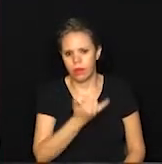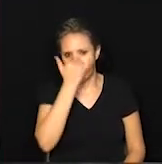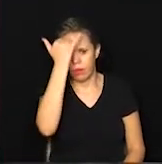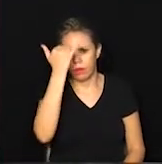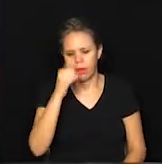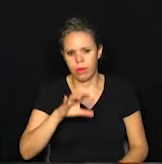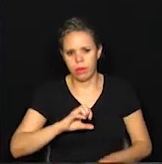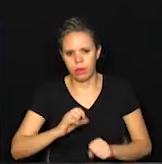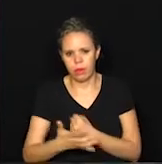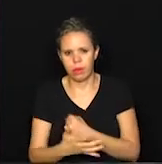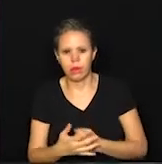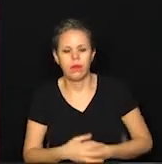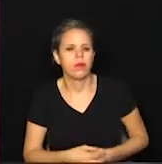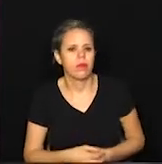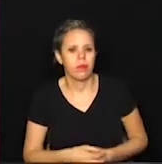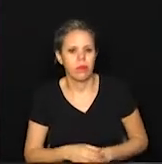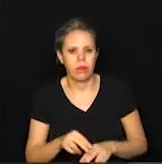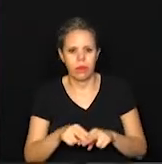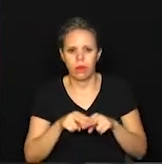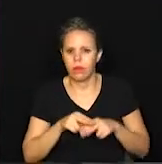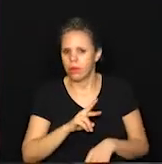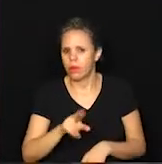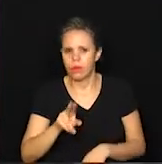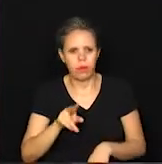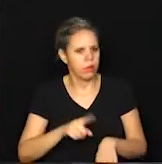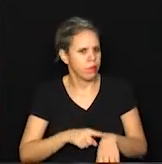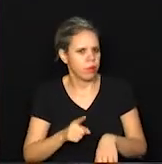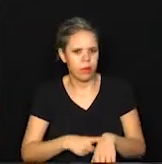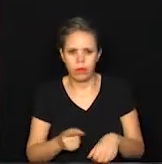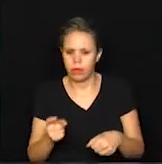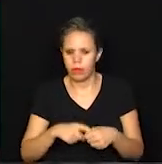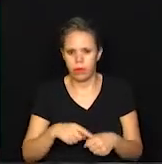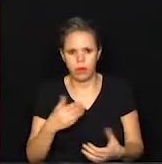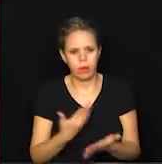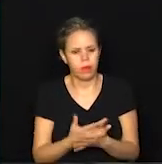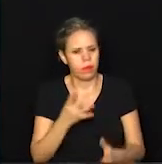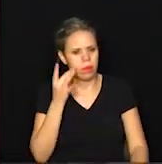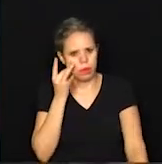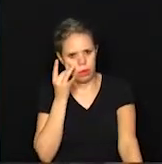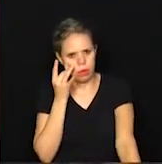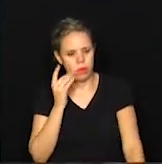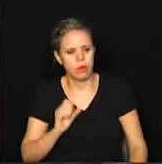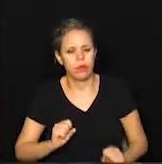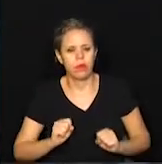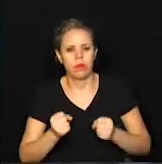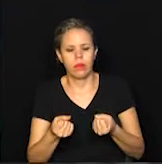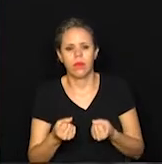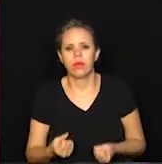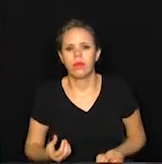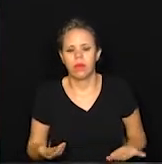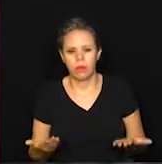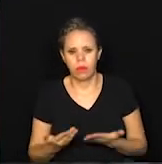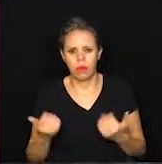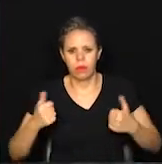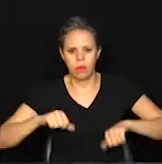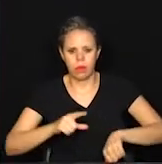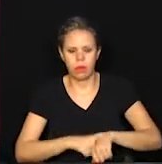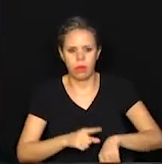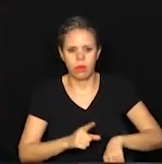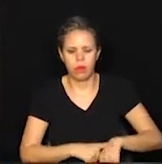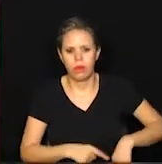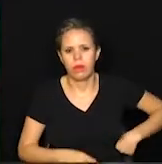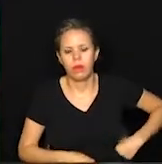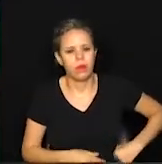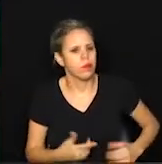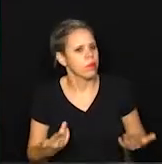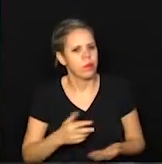pela Covid-19. Então, portanto, não é o momento de retornar às aulas presenciais, por isso que a gente defende que nós estamos no pior momento e hoje, nesse momento, não